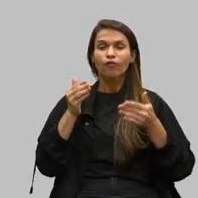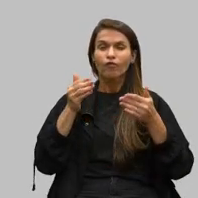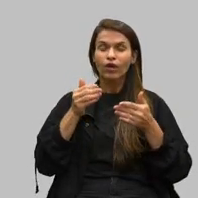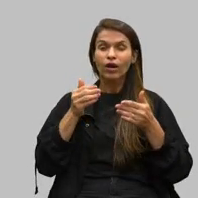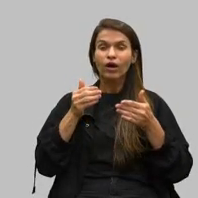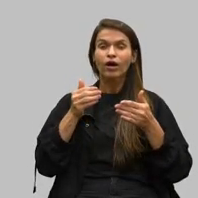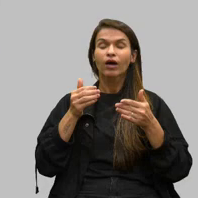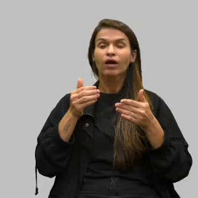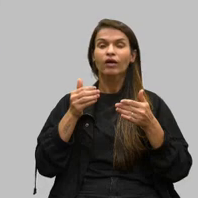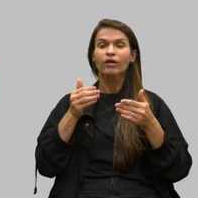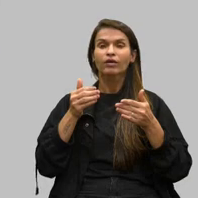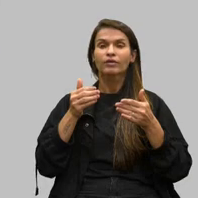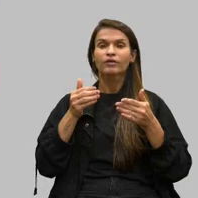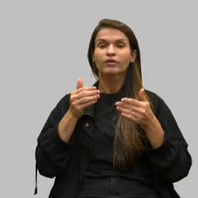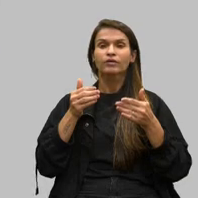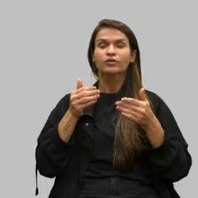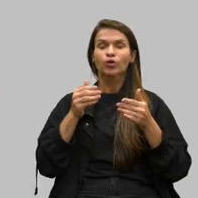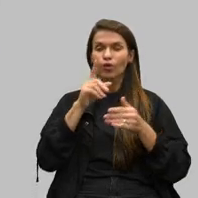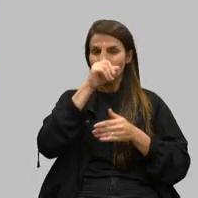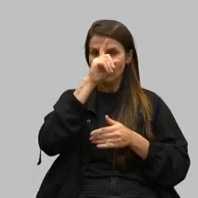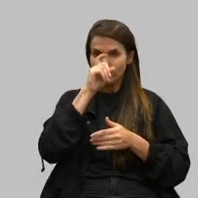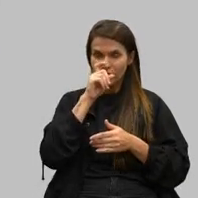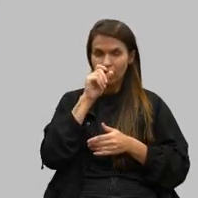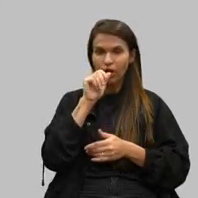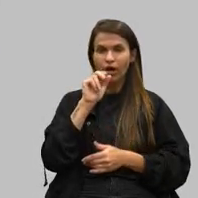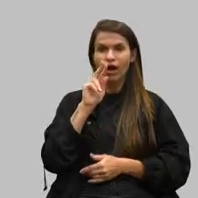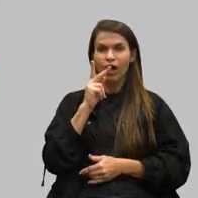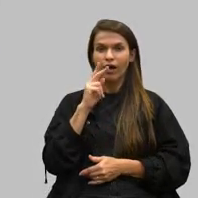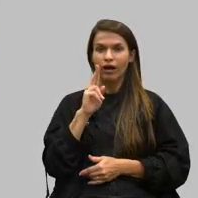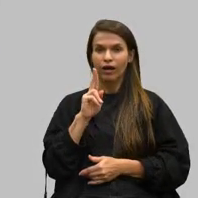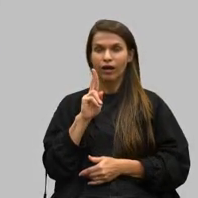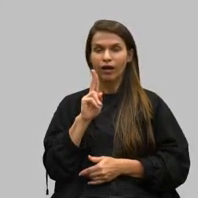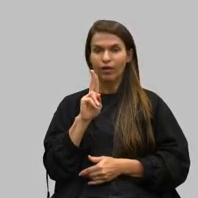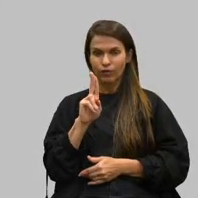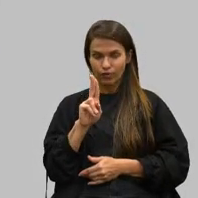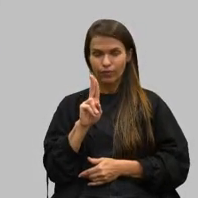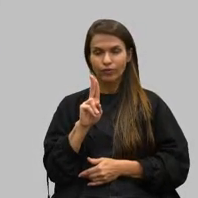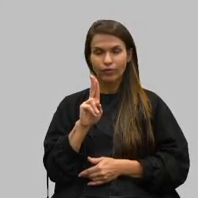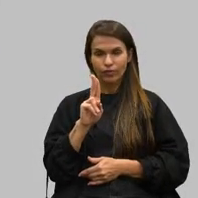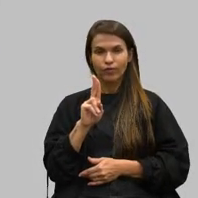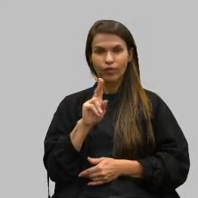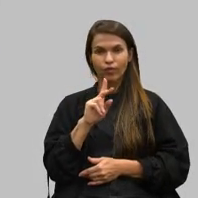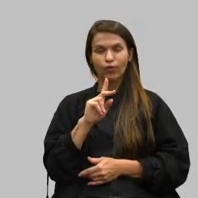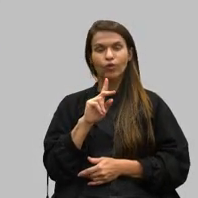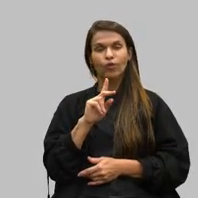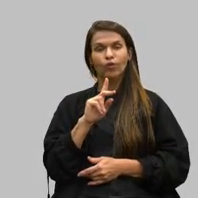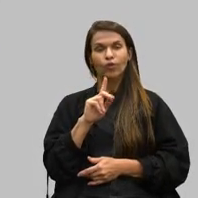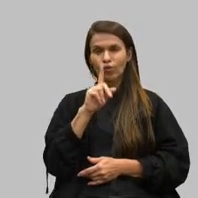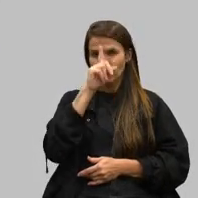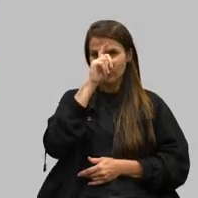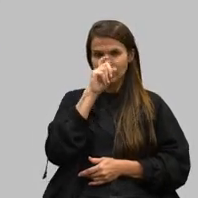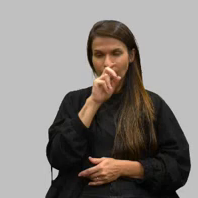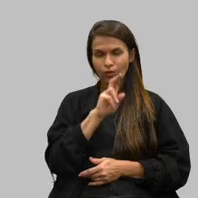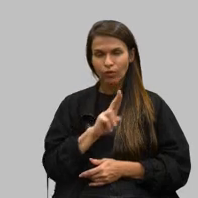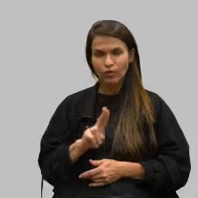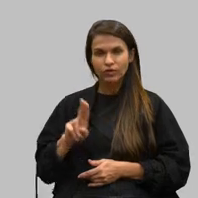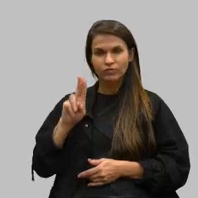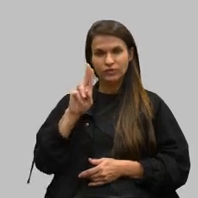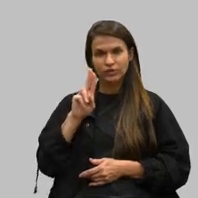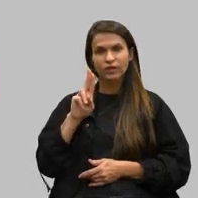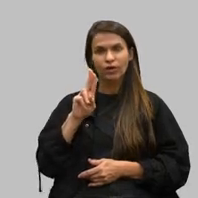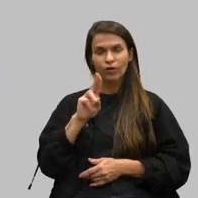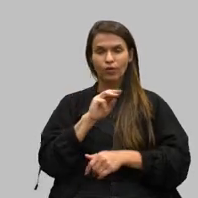ou para o Hospital HU, que o nosso Hospital Universitário e nossa Folha de Montes